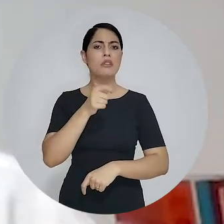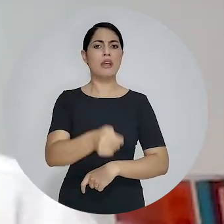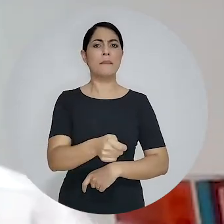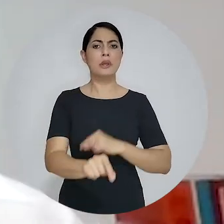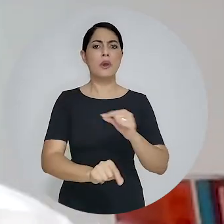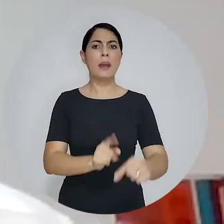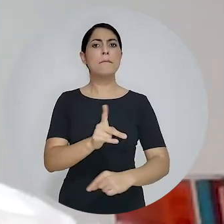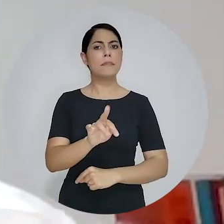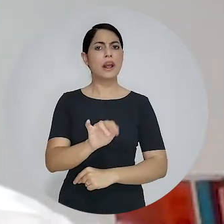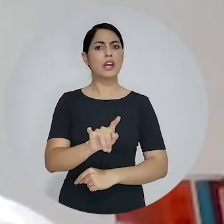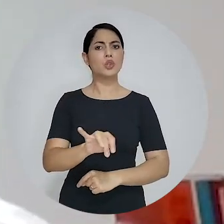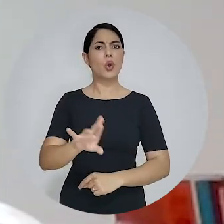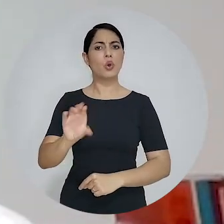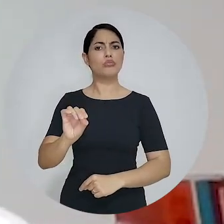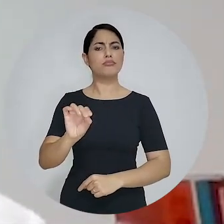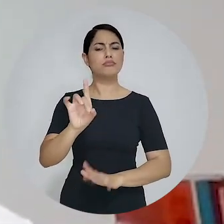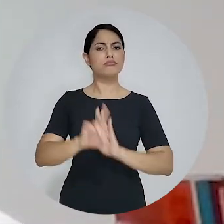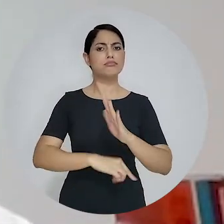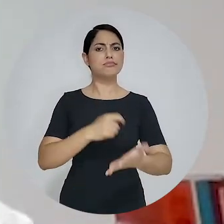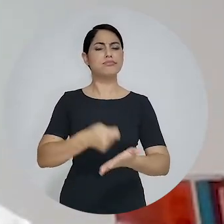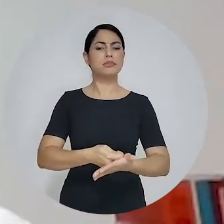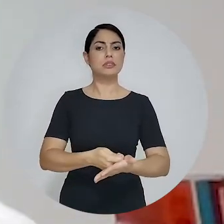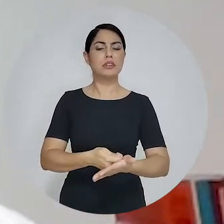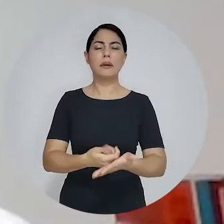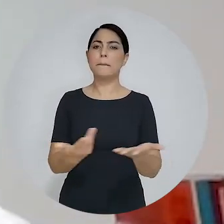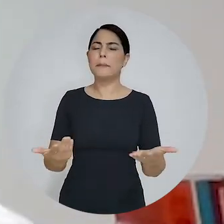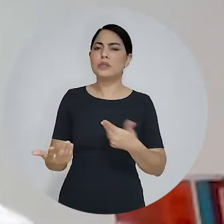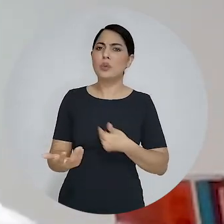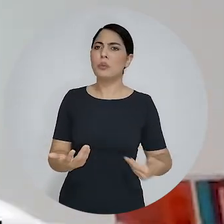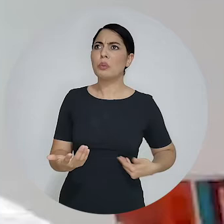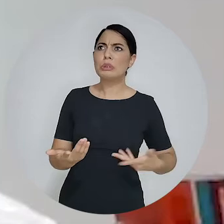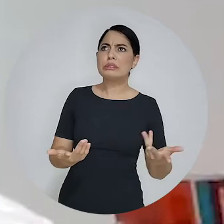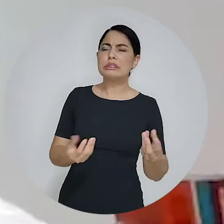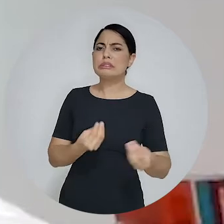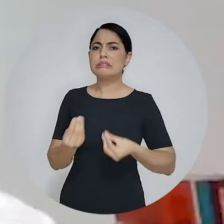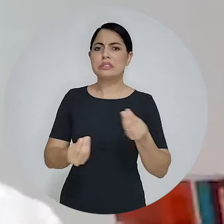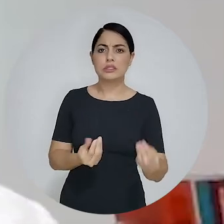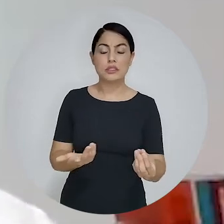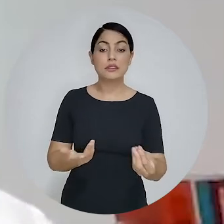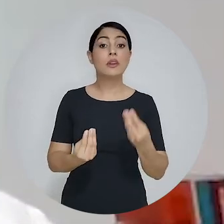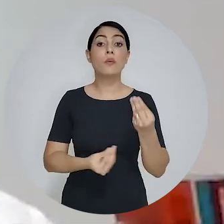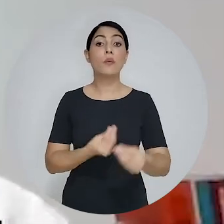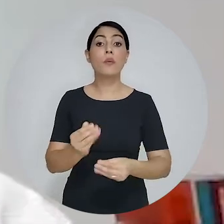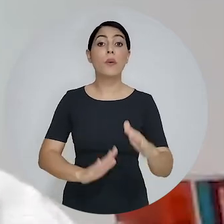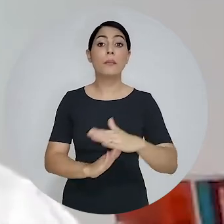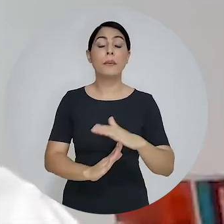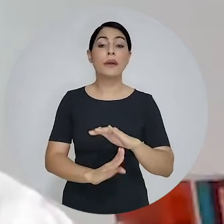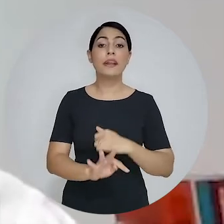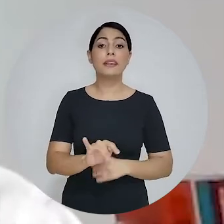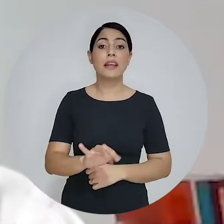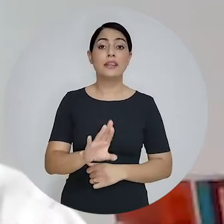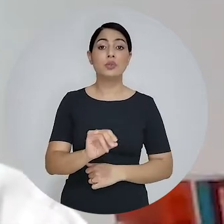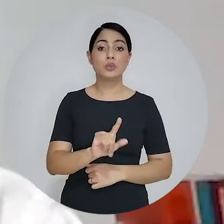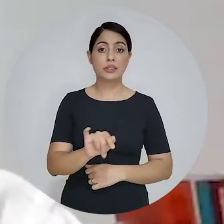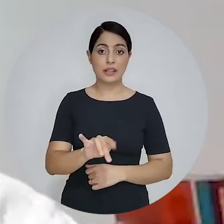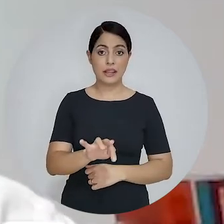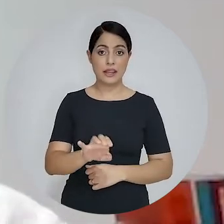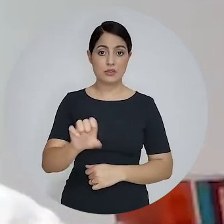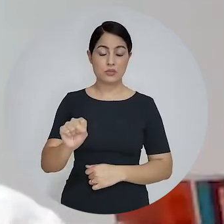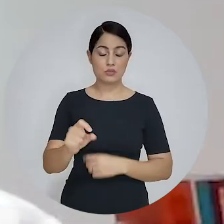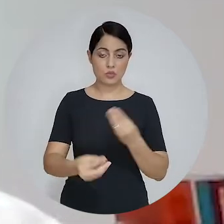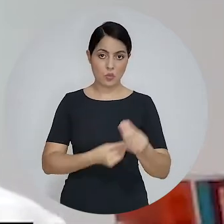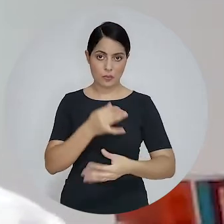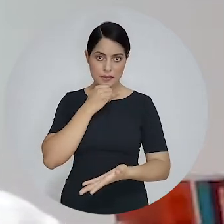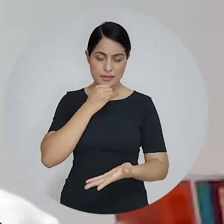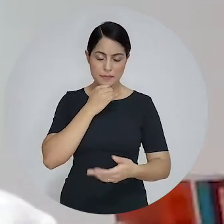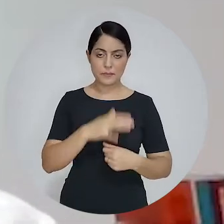controle objetivo do poder público que ele é vencido nas causas. Então, como colocar no teto de gastos